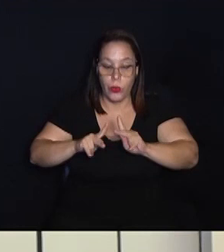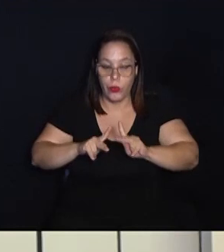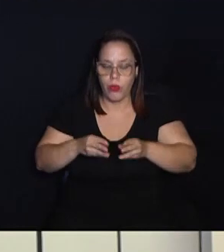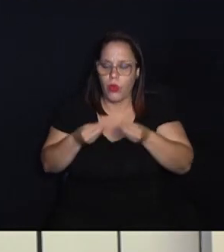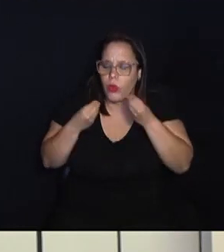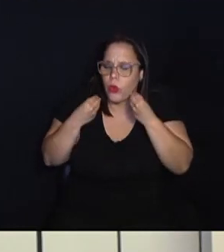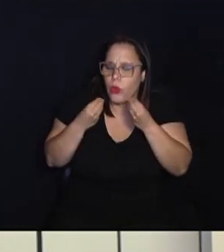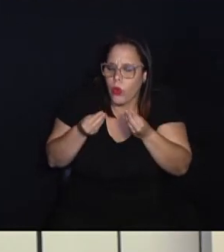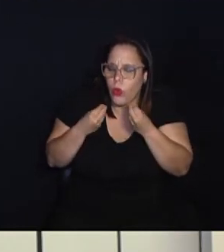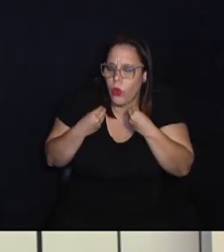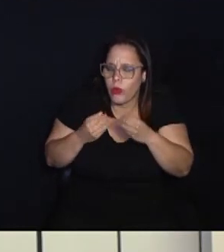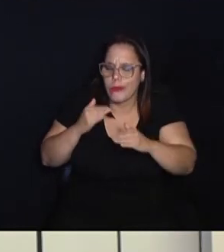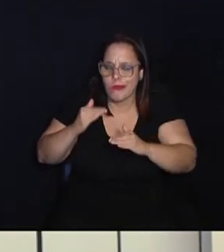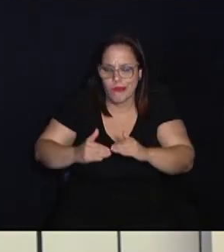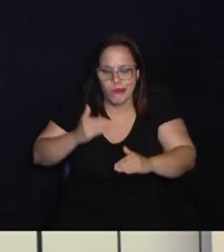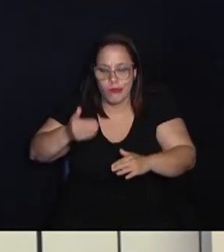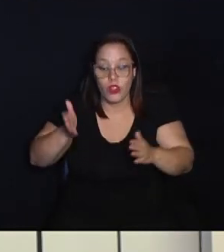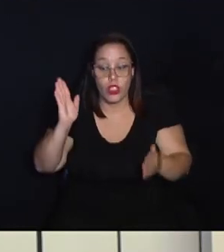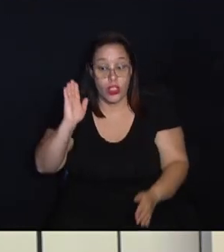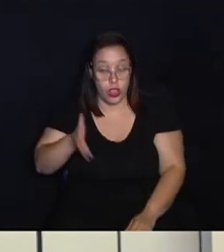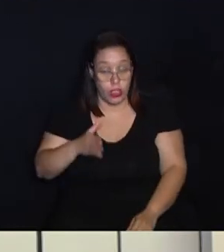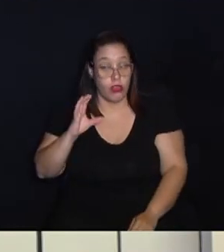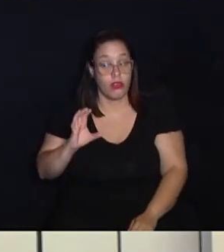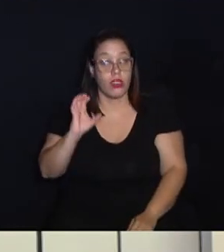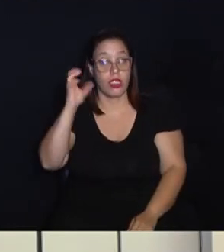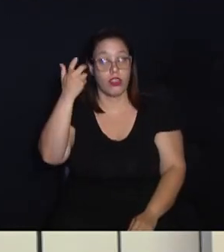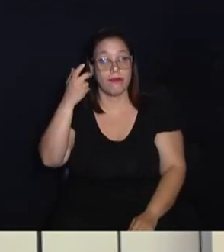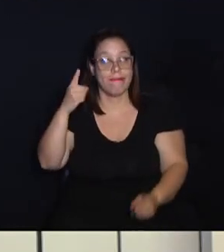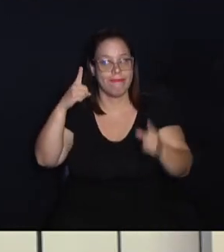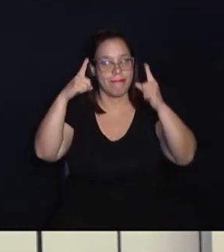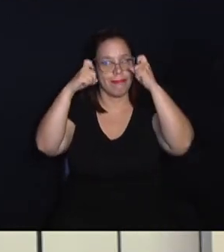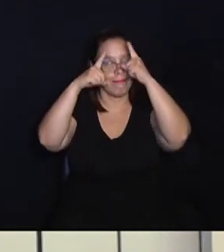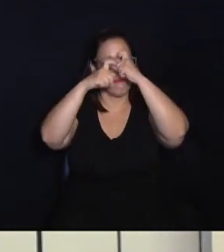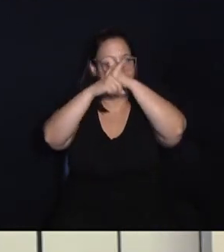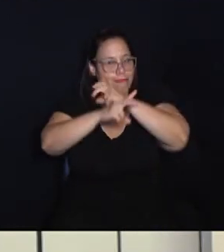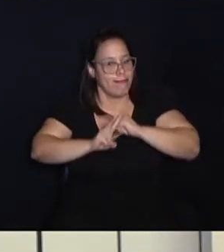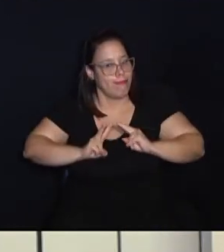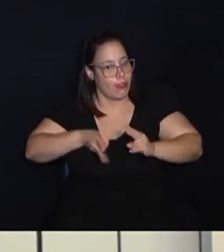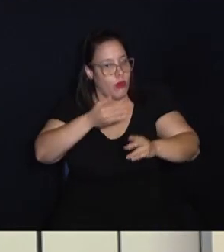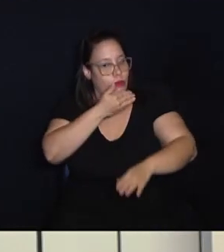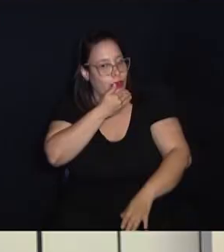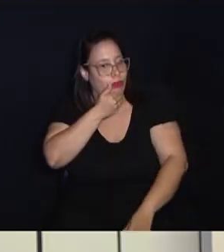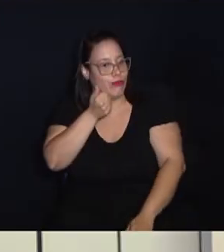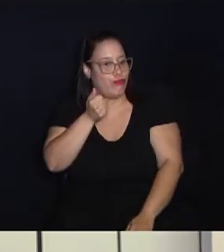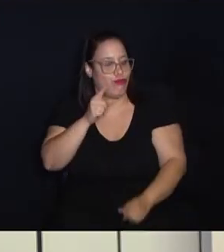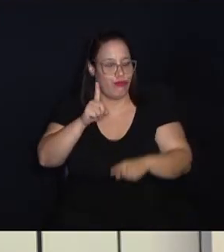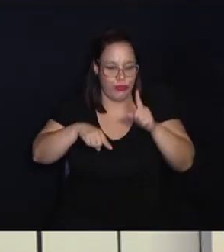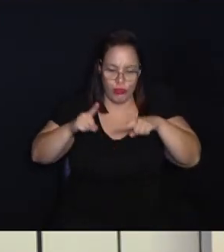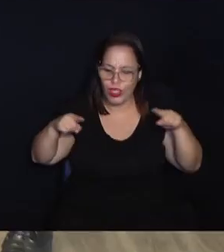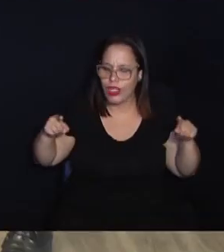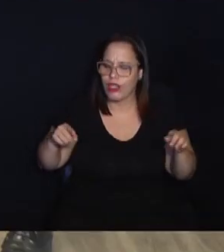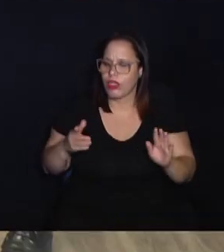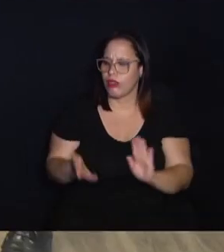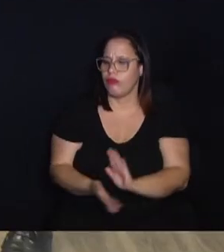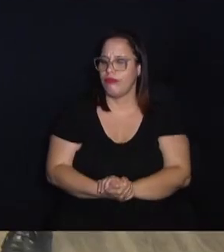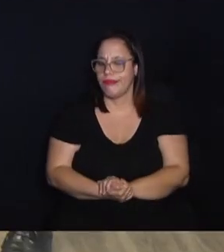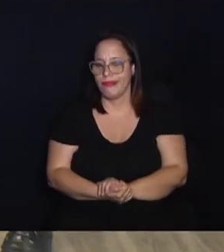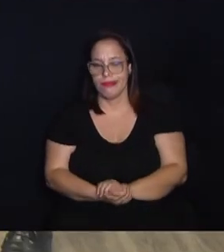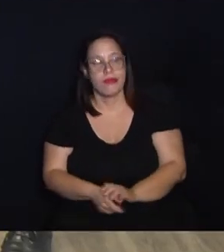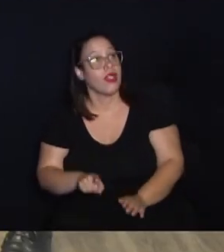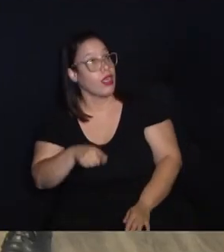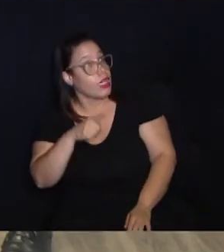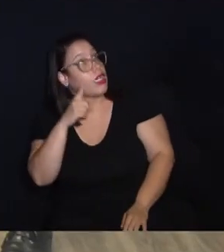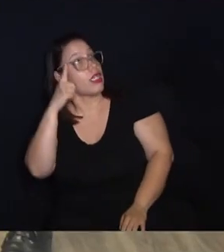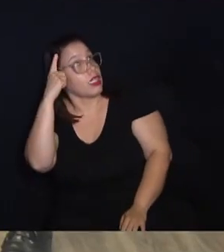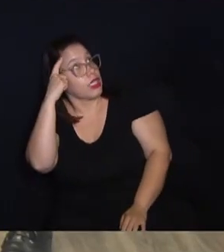Como manter o que já foi feito e com esse desafio de sempre conseguir melhorar nas mais diversas áreas? Esse é um